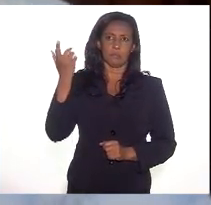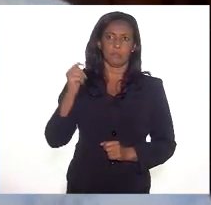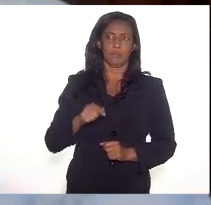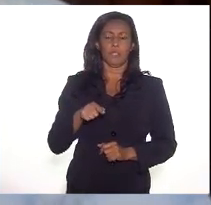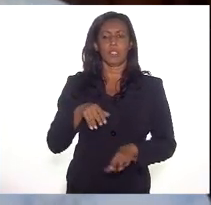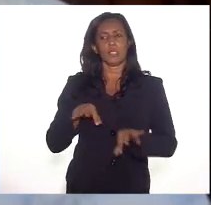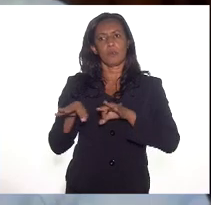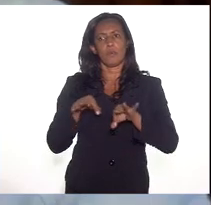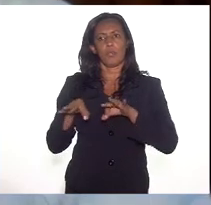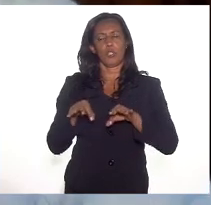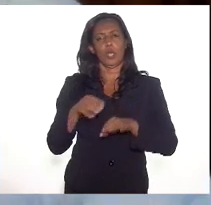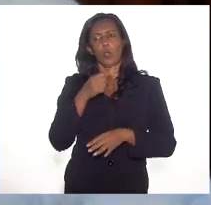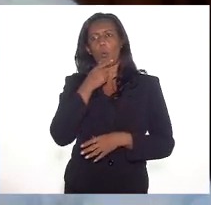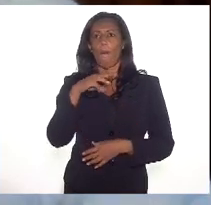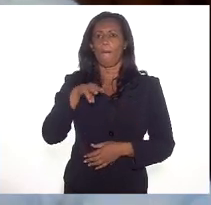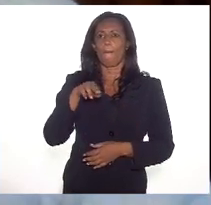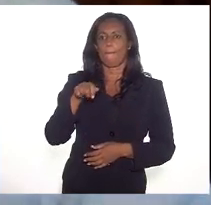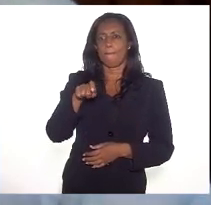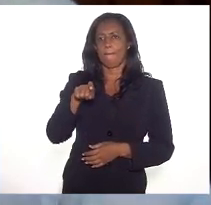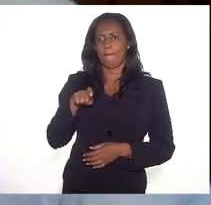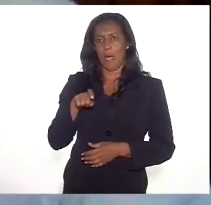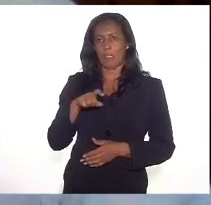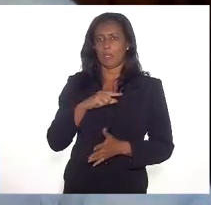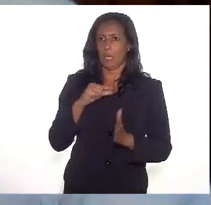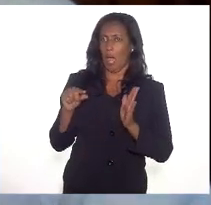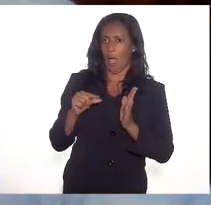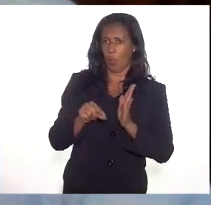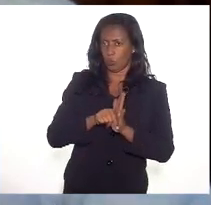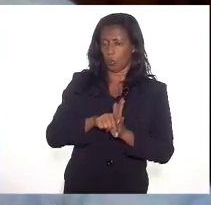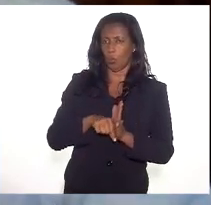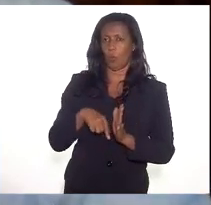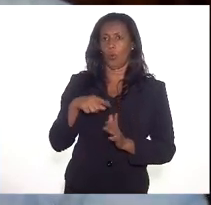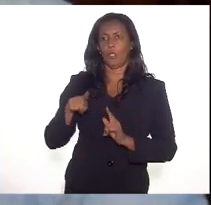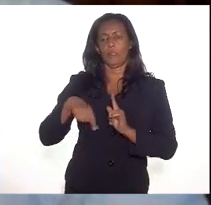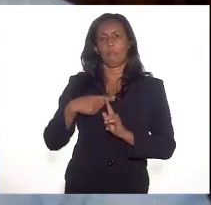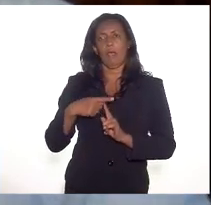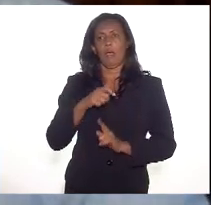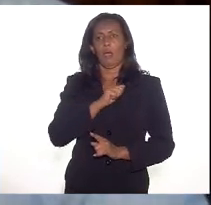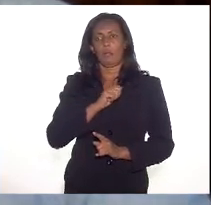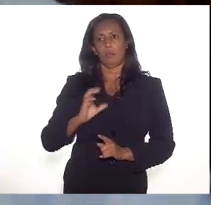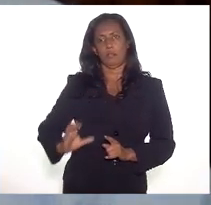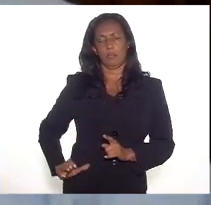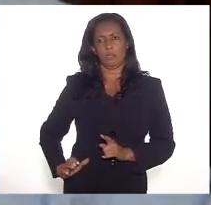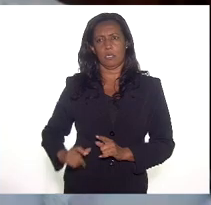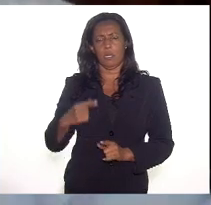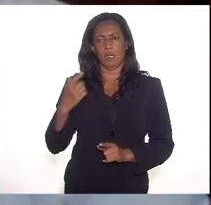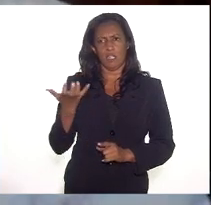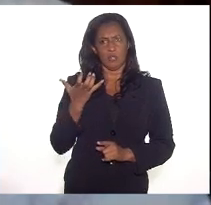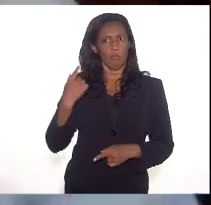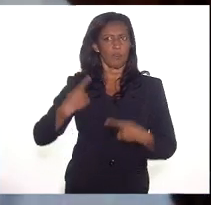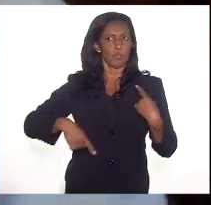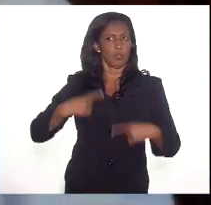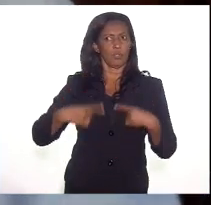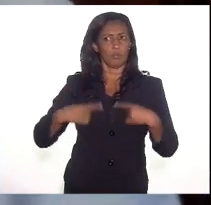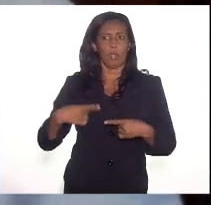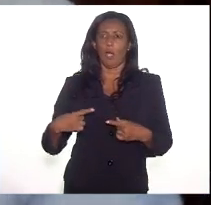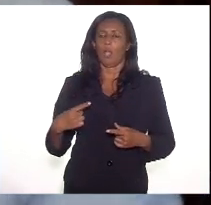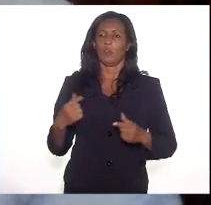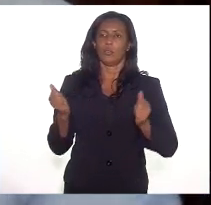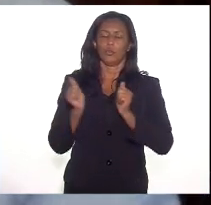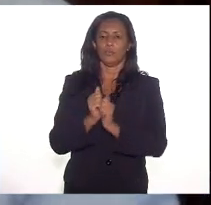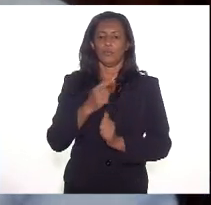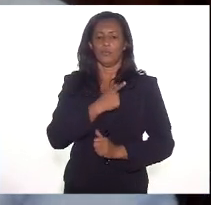tanto o autor, deputado Max, e o coautor, deputado André Siciliano, se dispuseram a fazer um debate, inclusive com o governo, no sentido